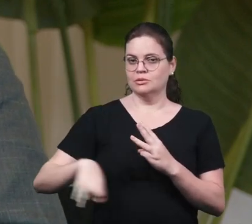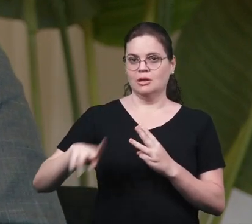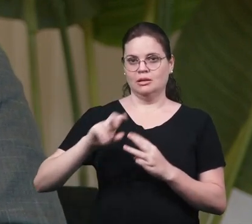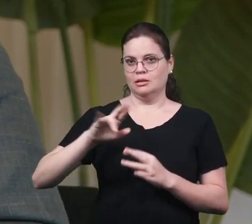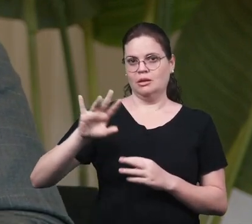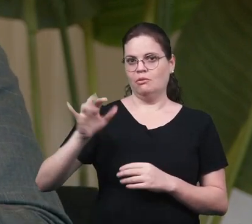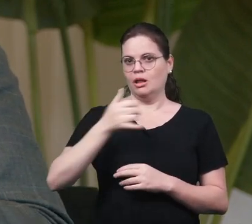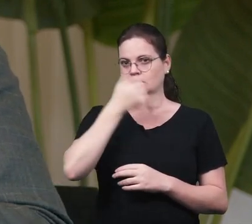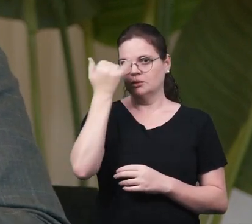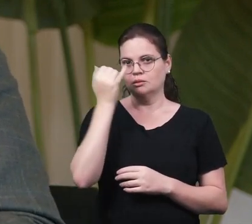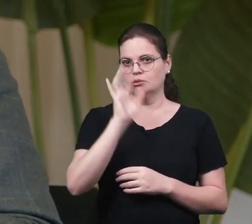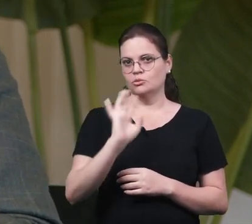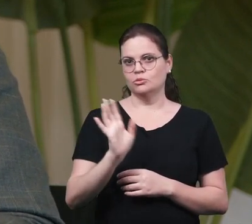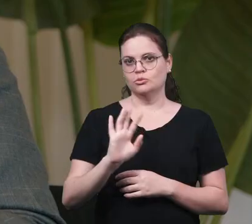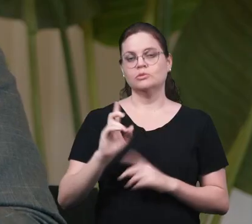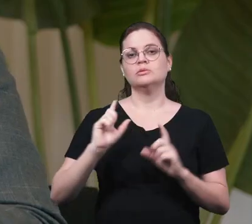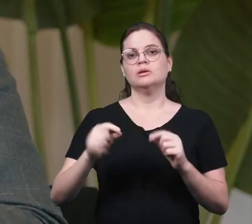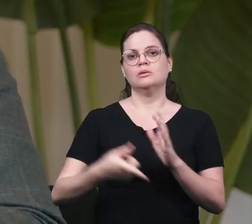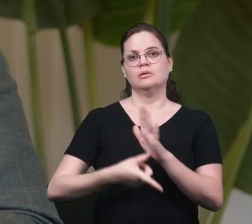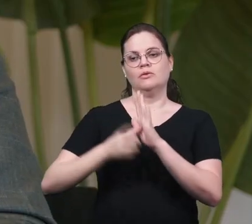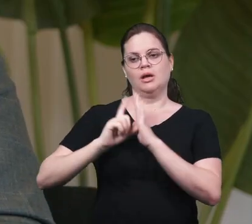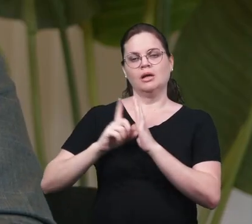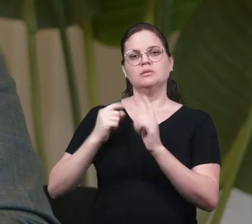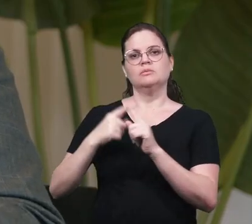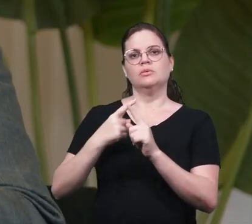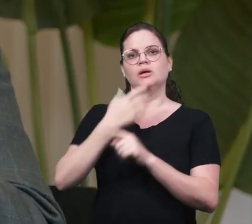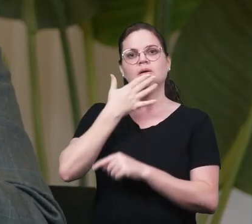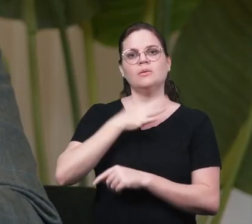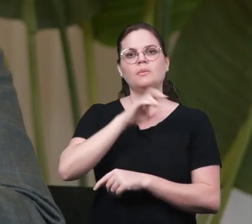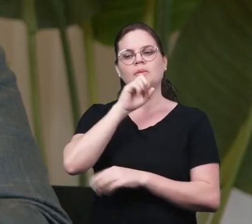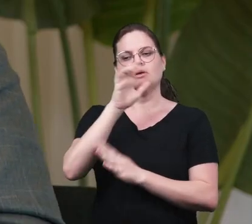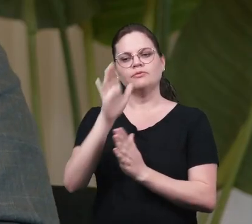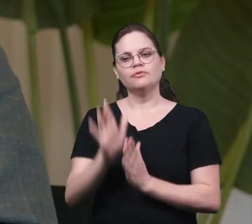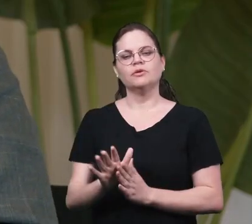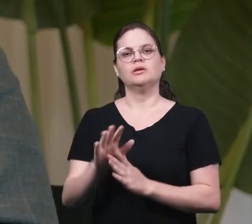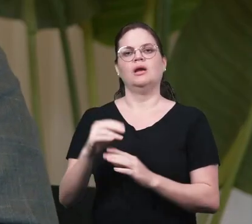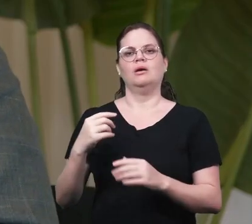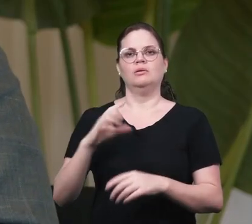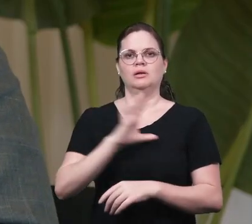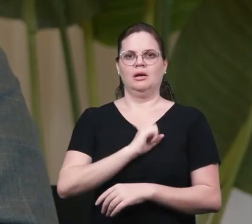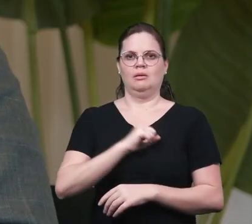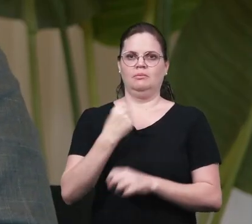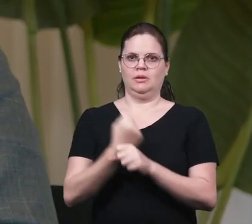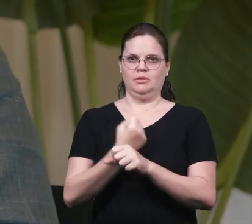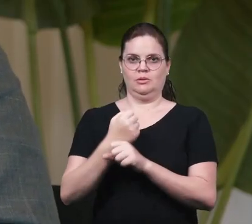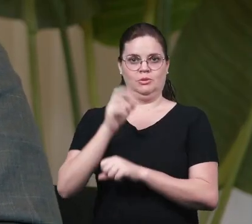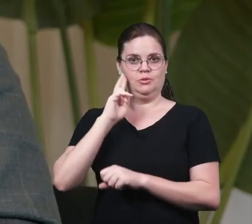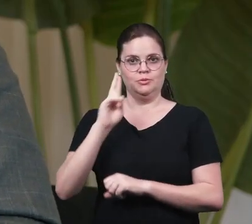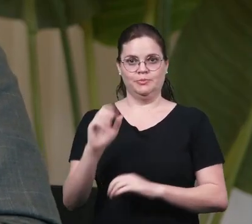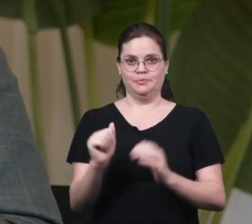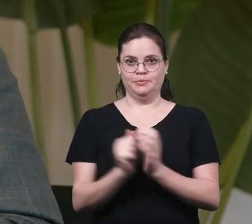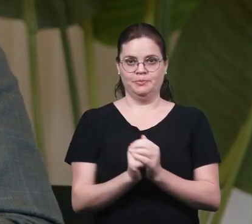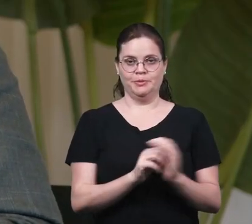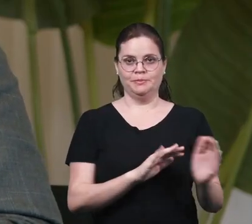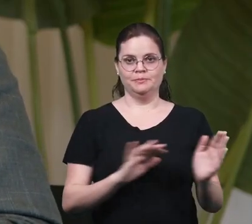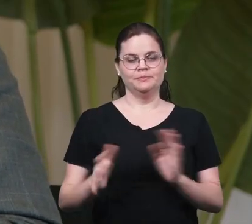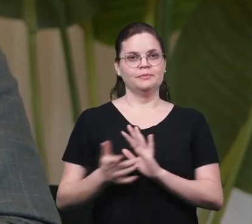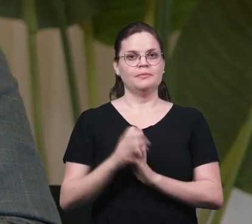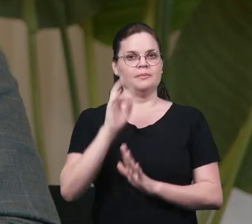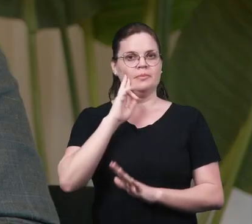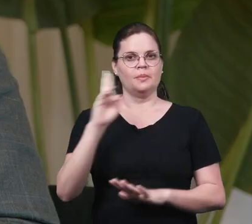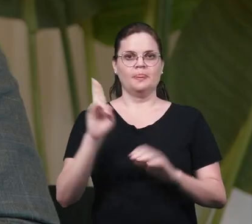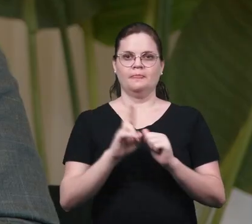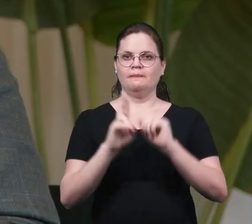por acaso. Isso foi fruto da fidelidade, do amor pela obra do Senhor. Amém? Que o Senhor também